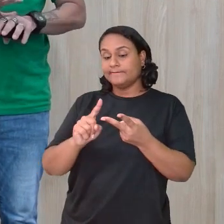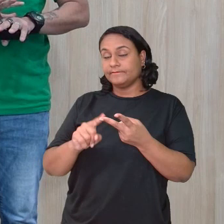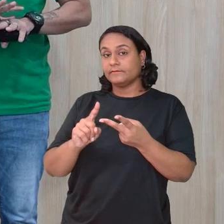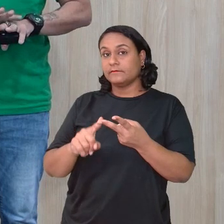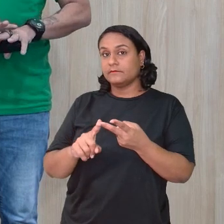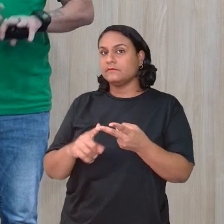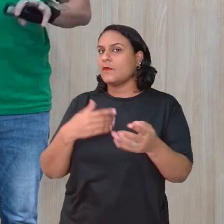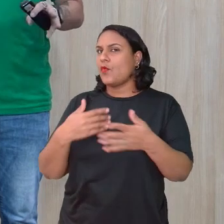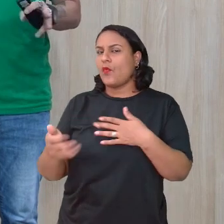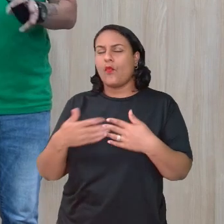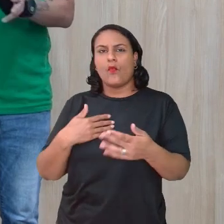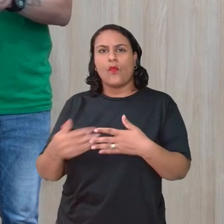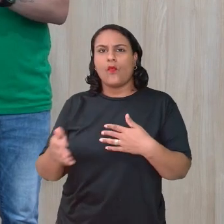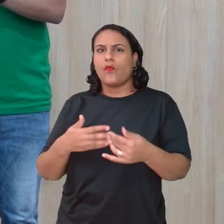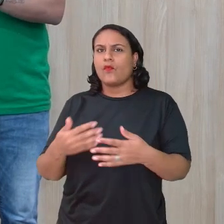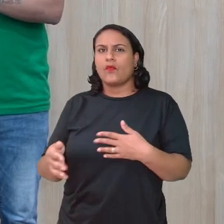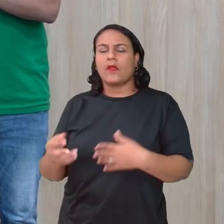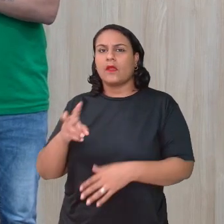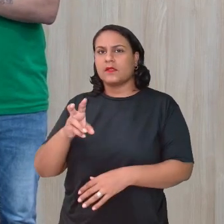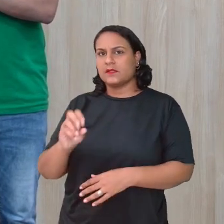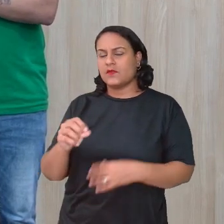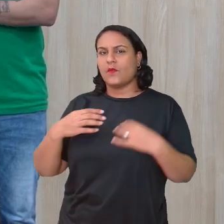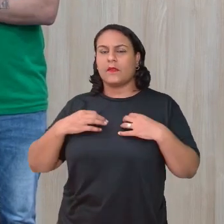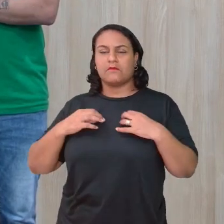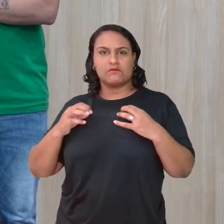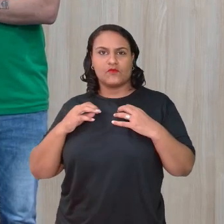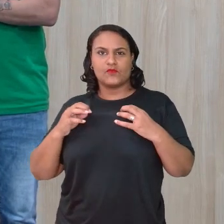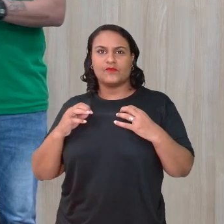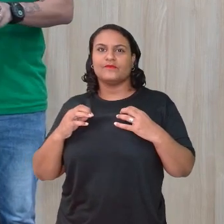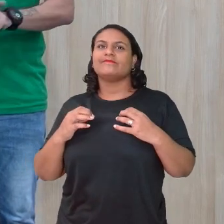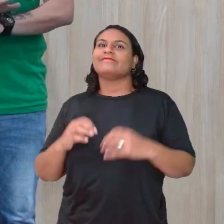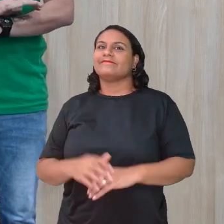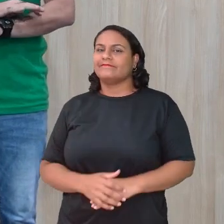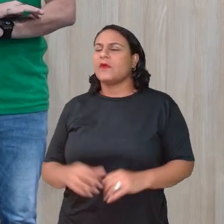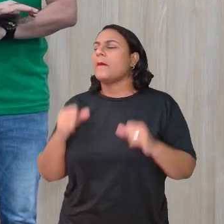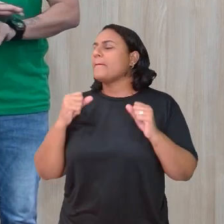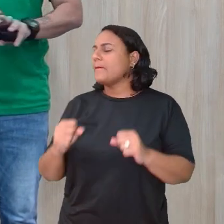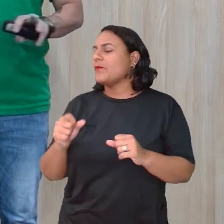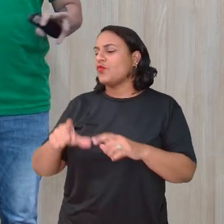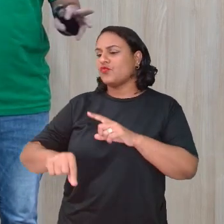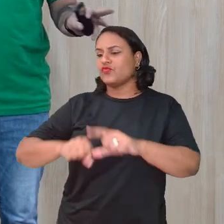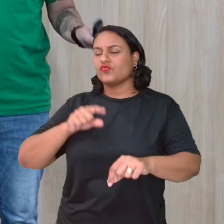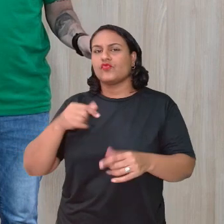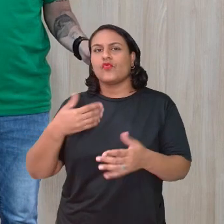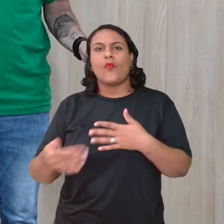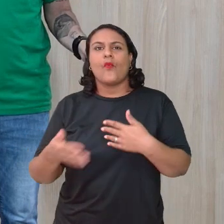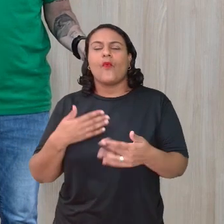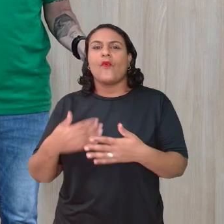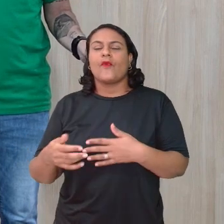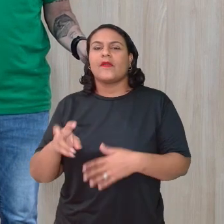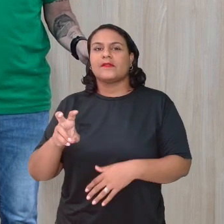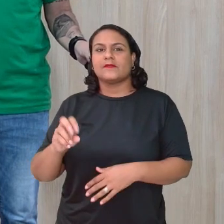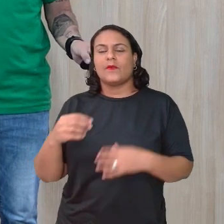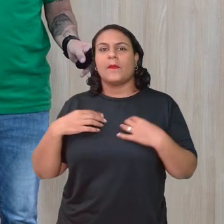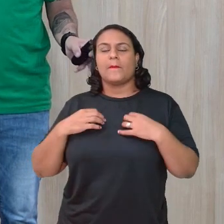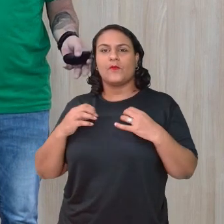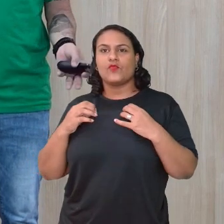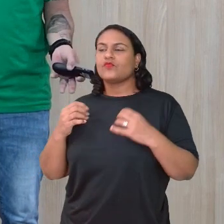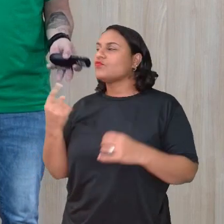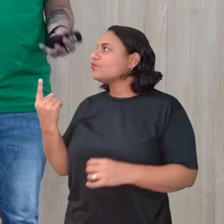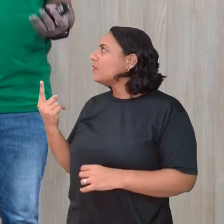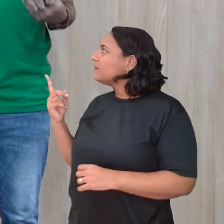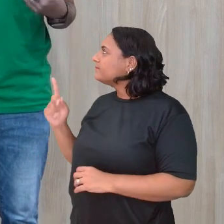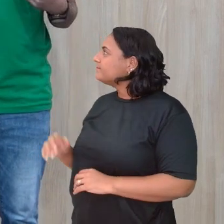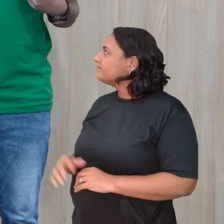vão ser qualquer uma daquelas 50 blusas ali. Ou seja, ela pode escolher qualquer uma daquelas 50 blusas. E